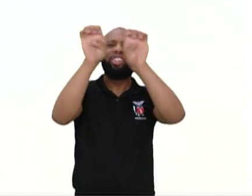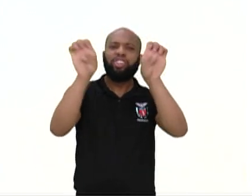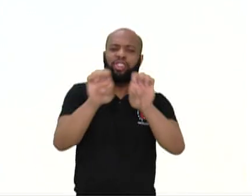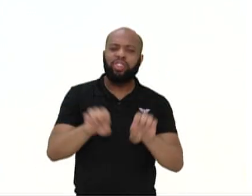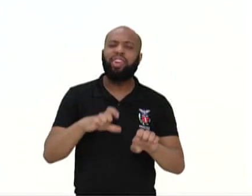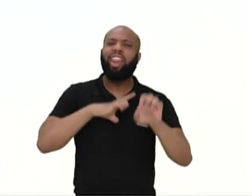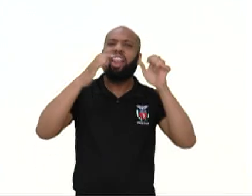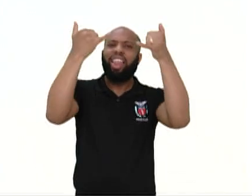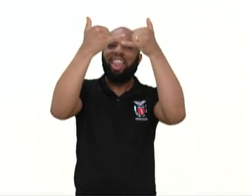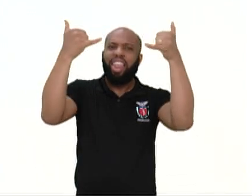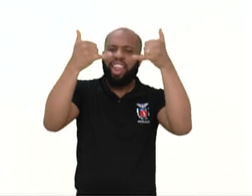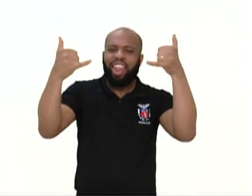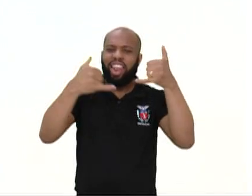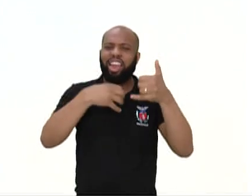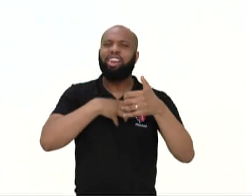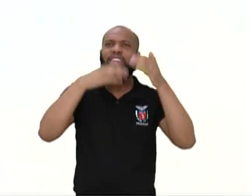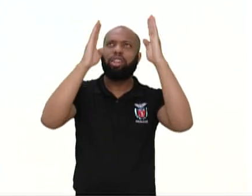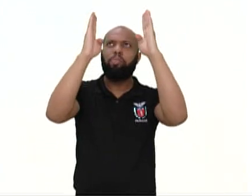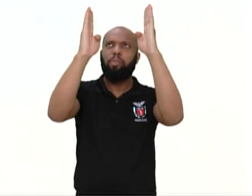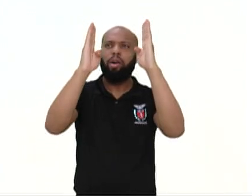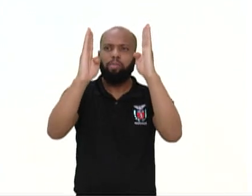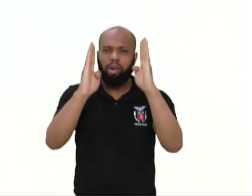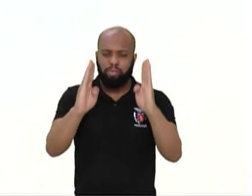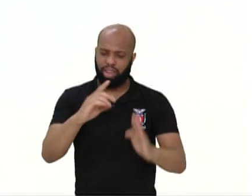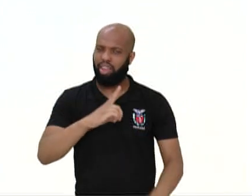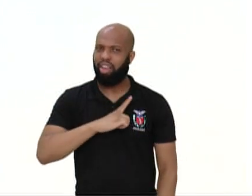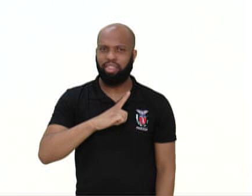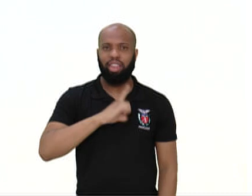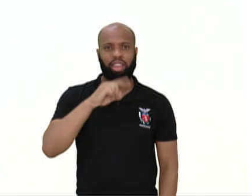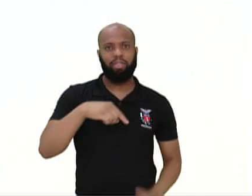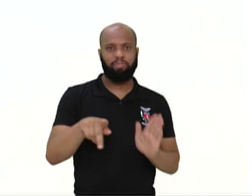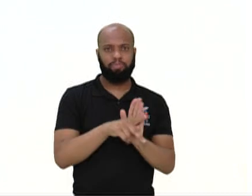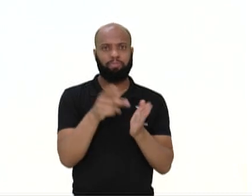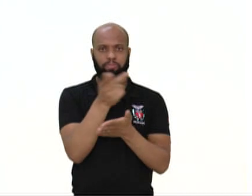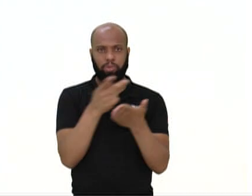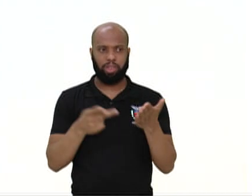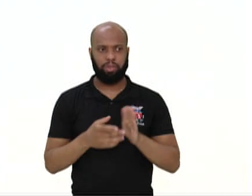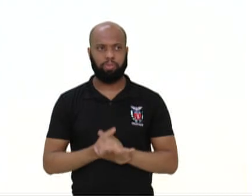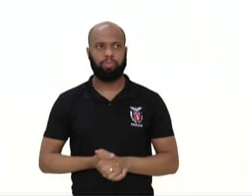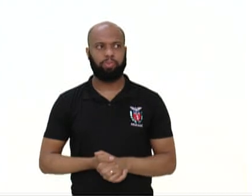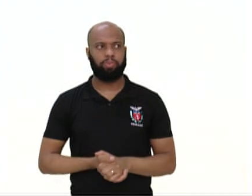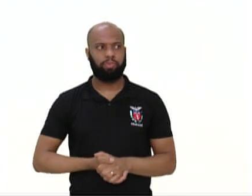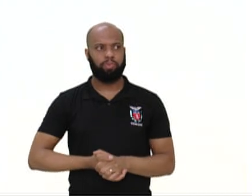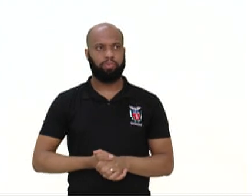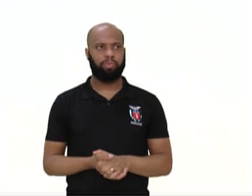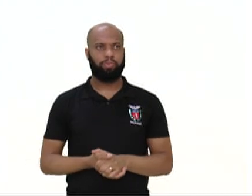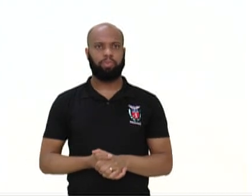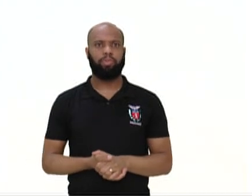estrofes, com versos. Um poema.